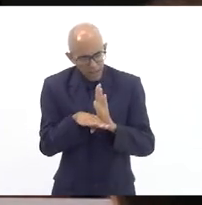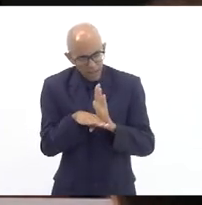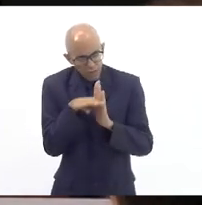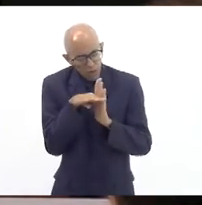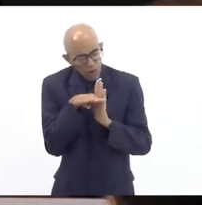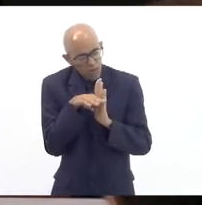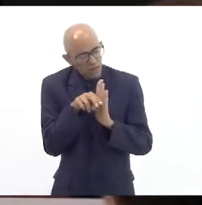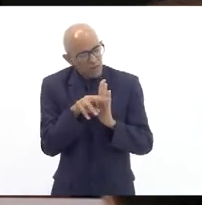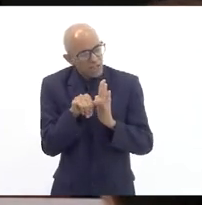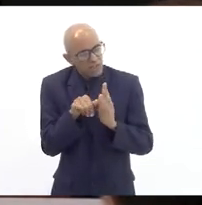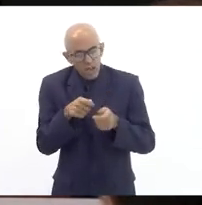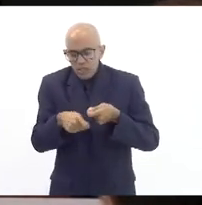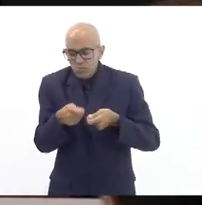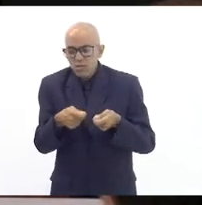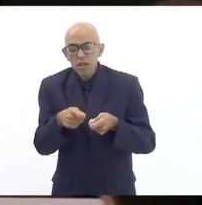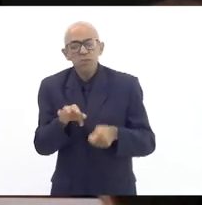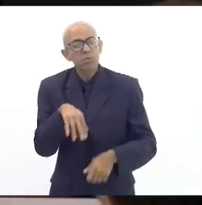quem?